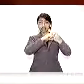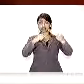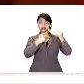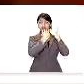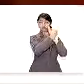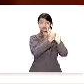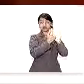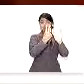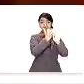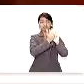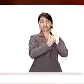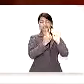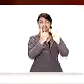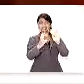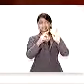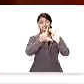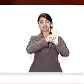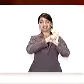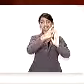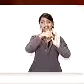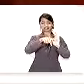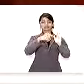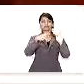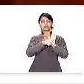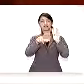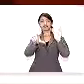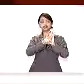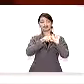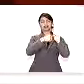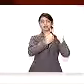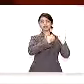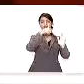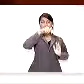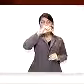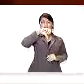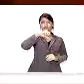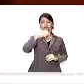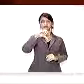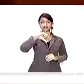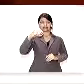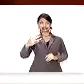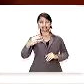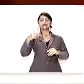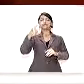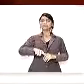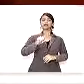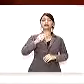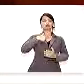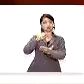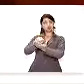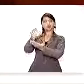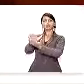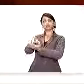15 e 7 da lei complementar Estadual 709 93 além da aplicação de